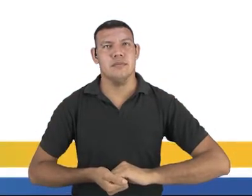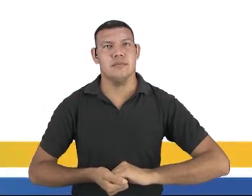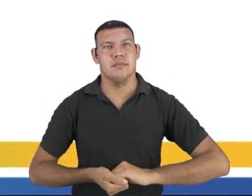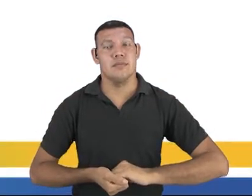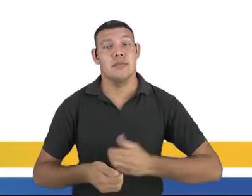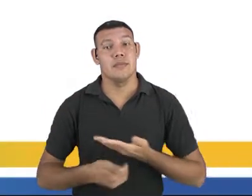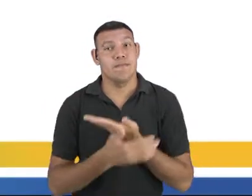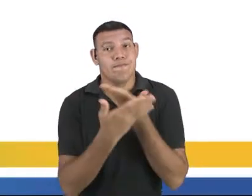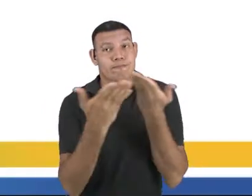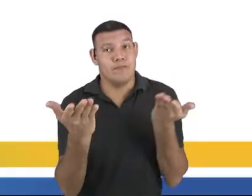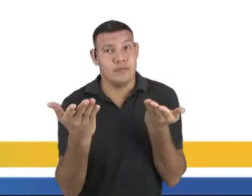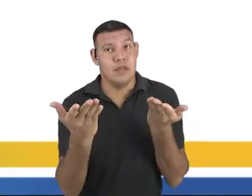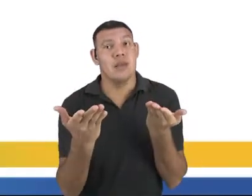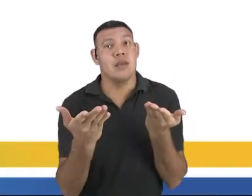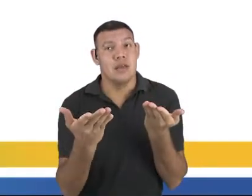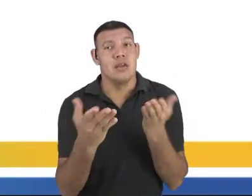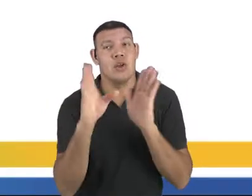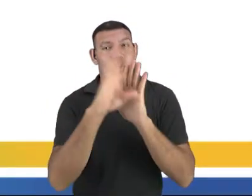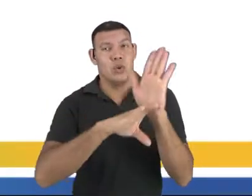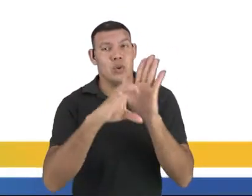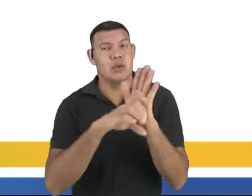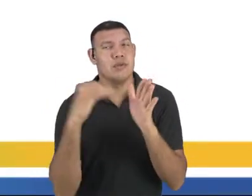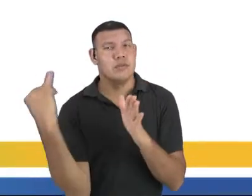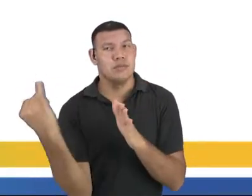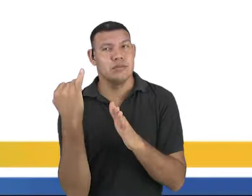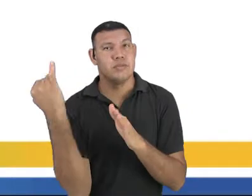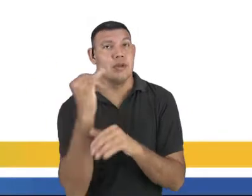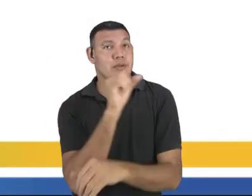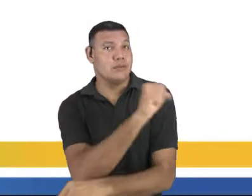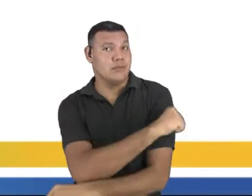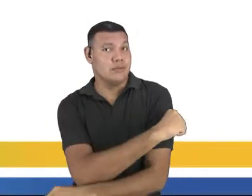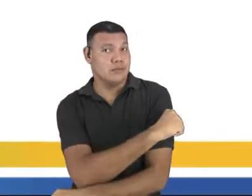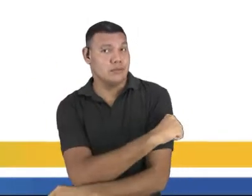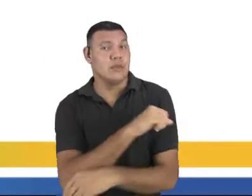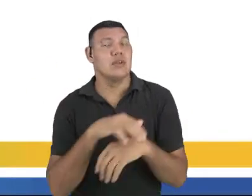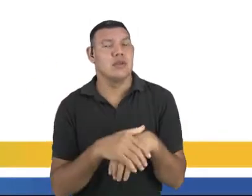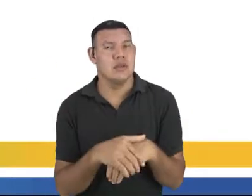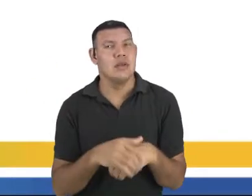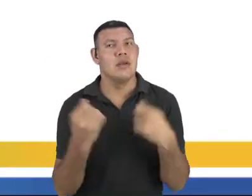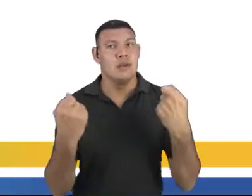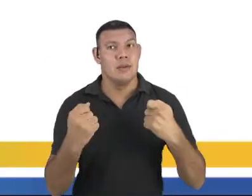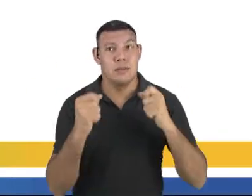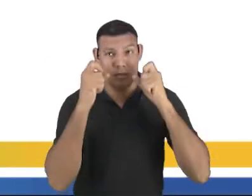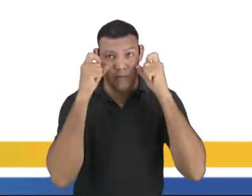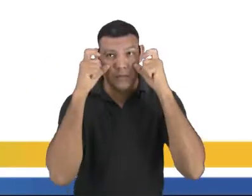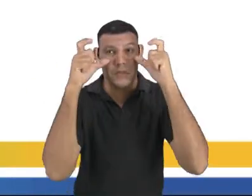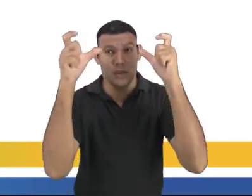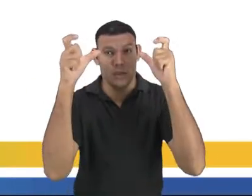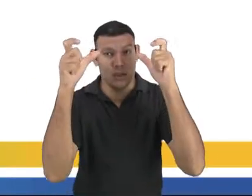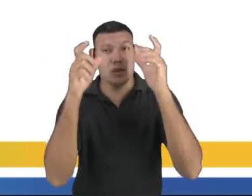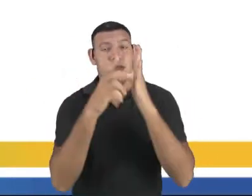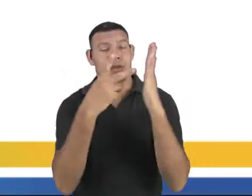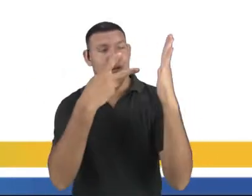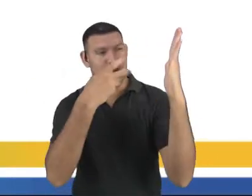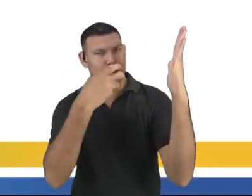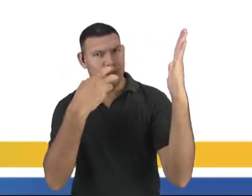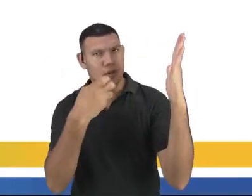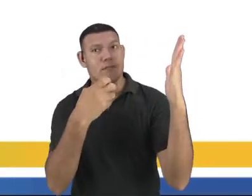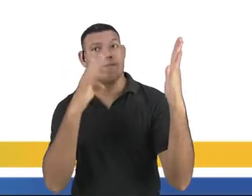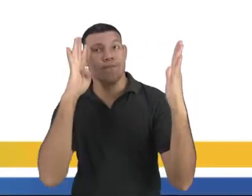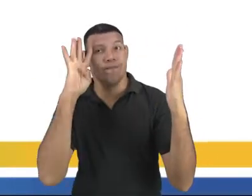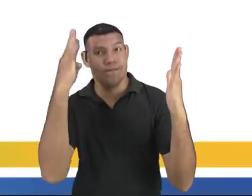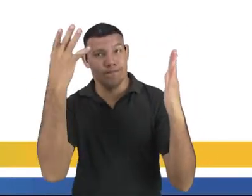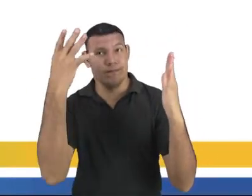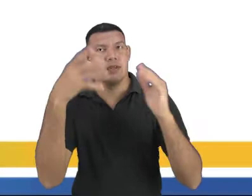Olá pessoal então estudaremos conteúdo muito importante do 8º ano e que requer muita atenção na Interpretação para